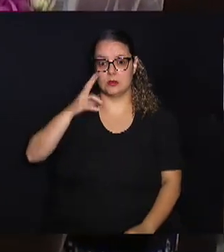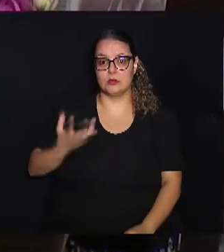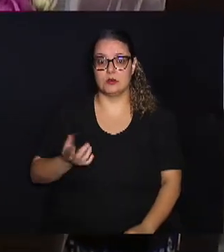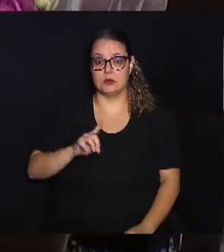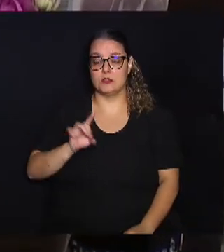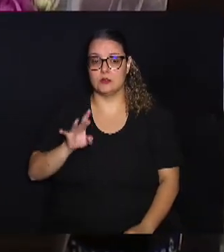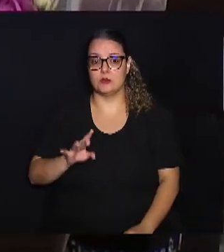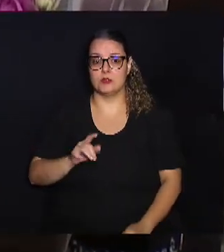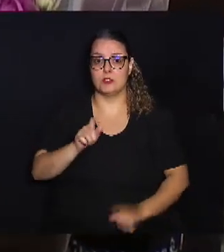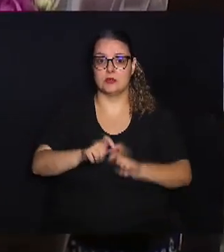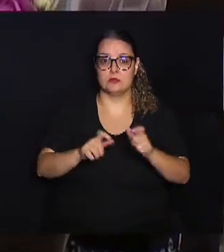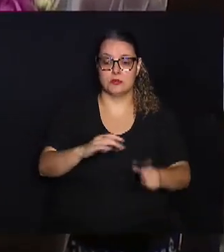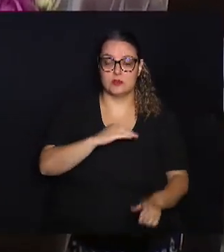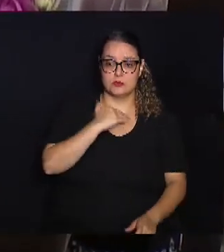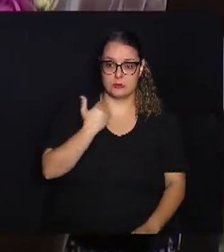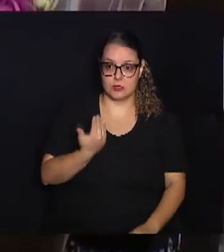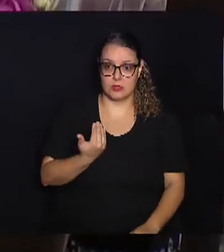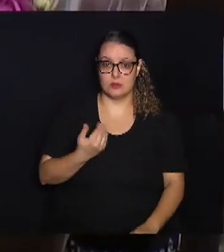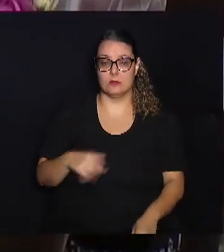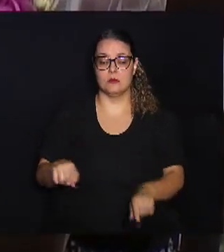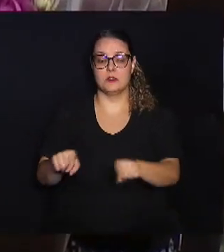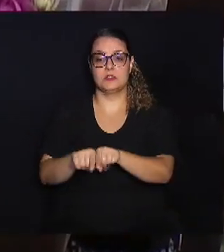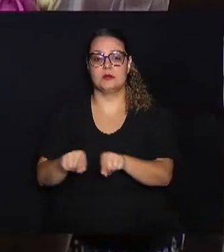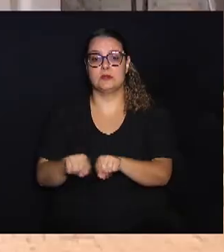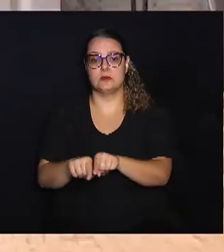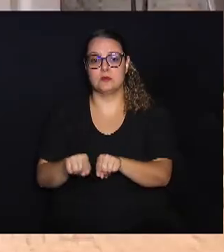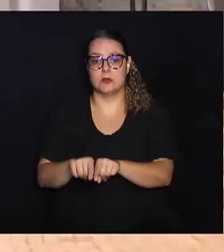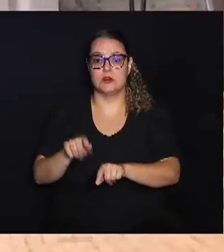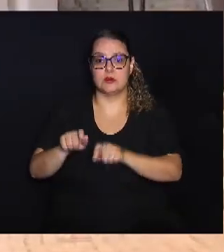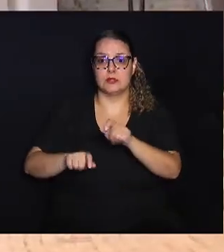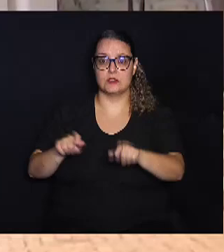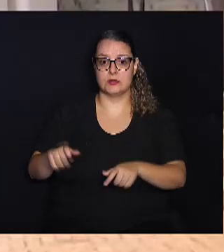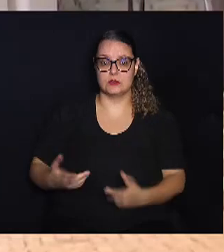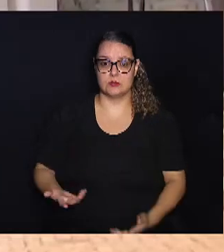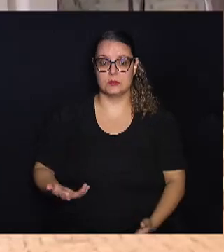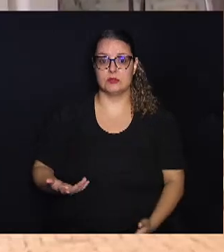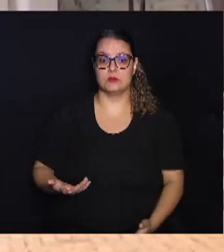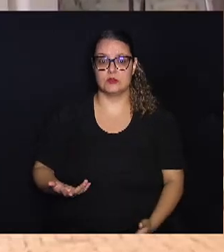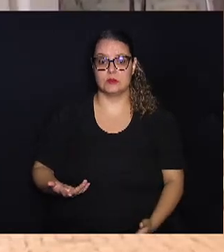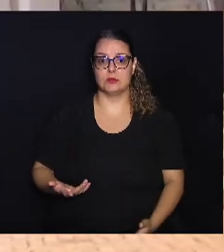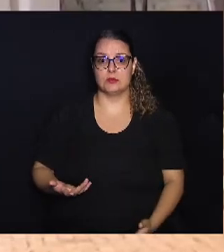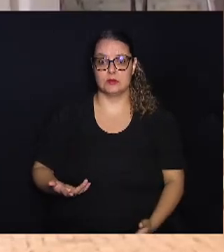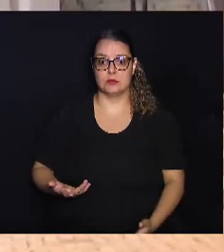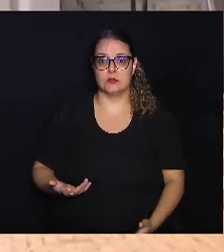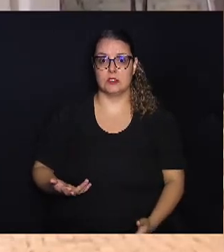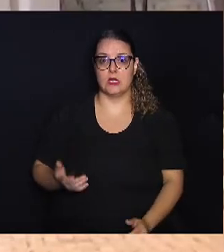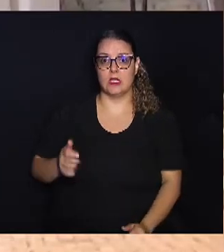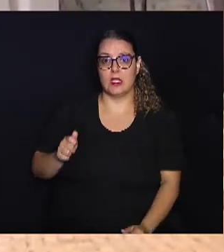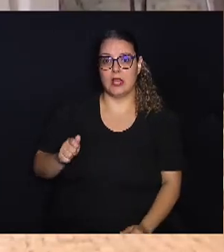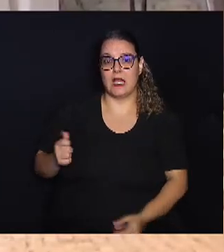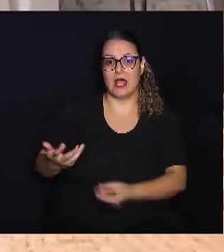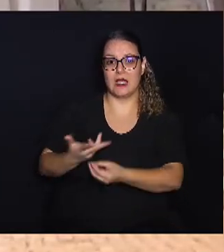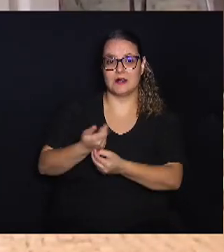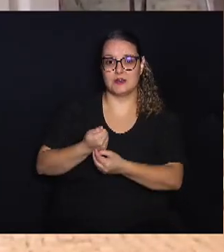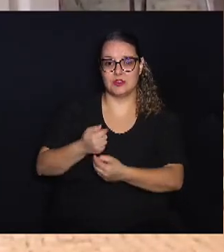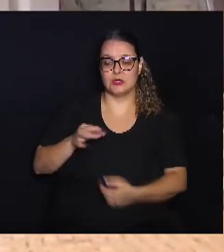que partiram, né, mas também trazendo essa arte tumular, essa